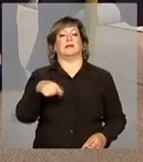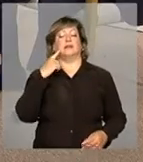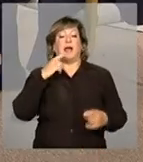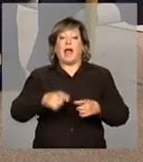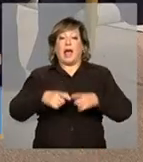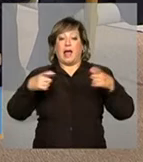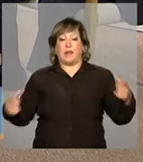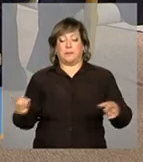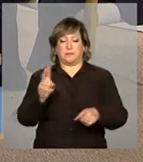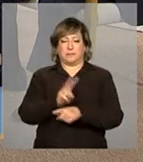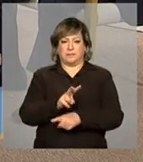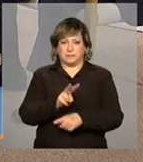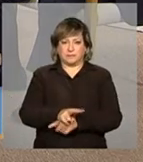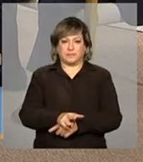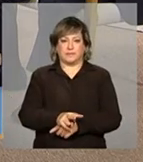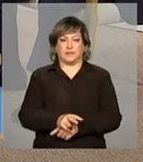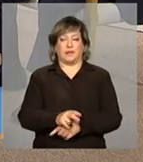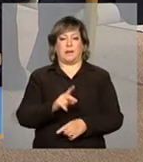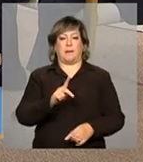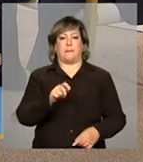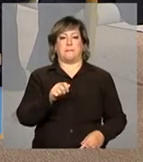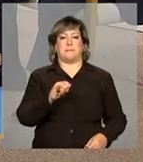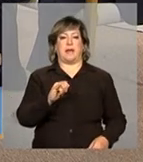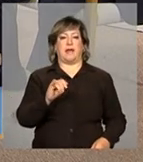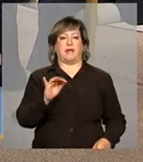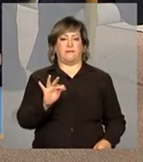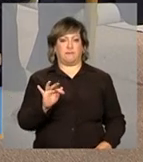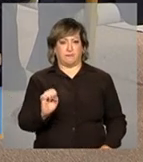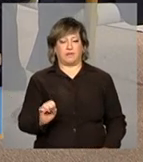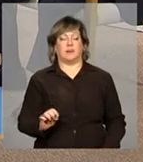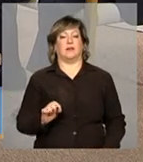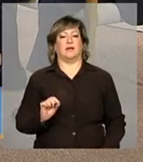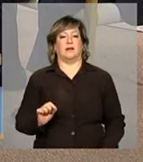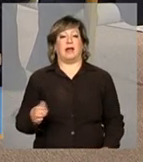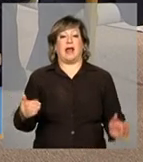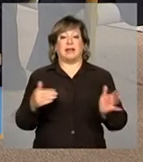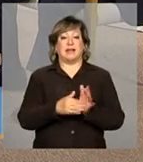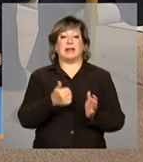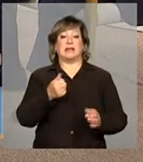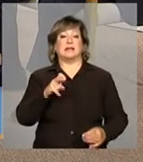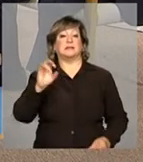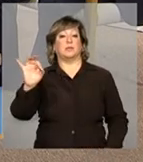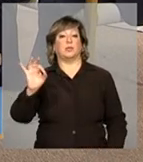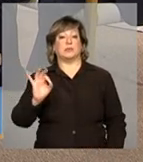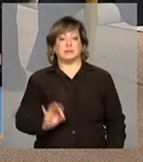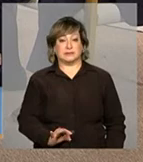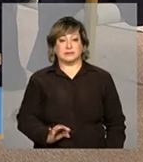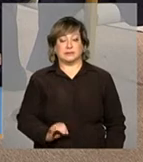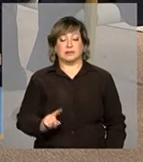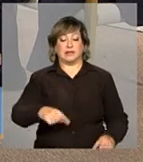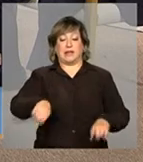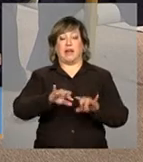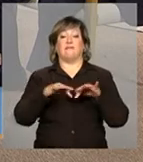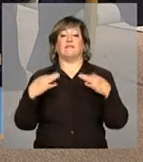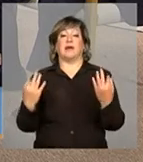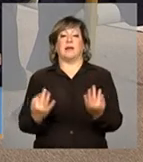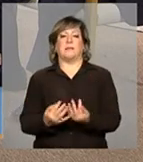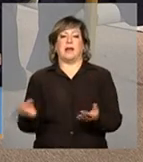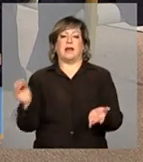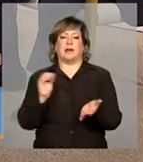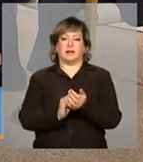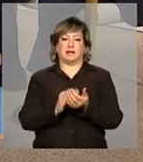acompanhamento do paif em até quinze por cento né das famílias cadastradas